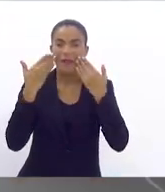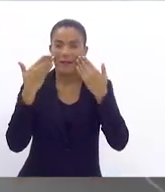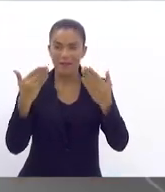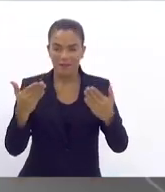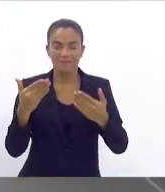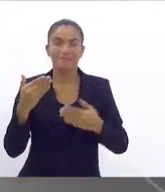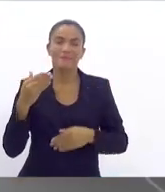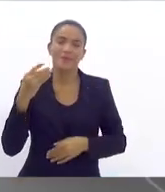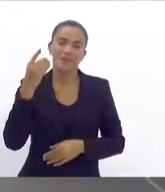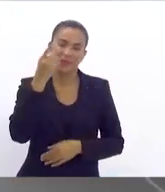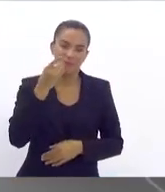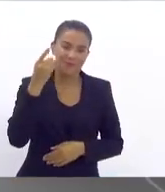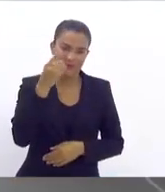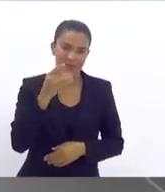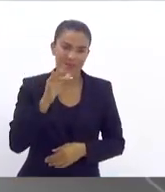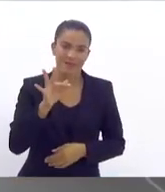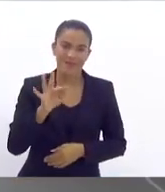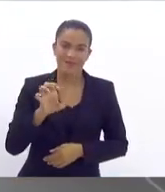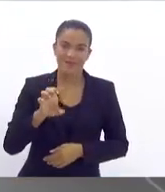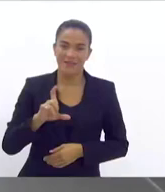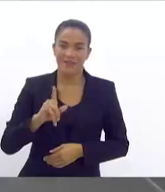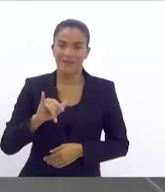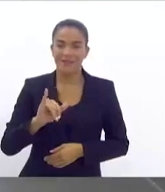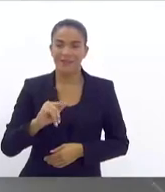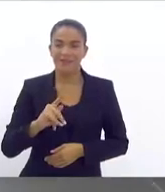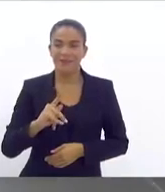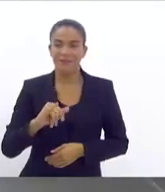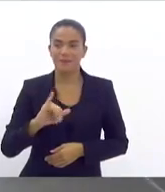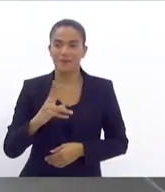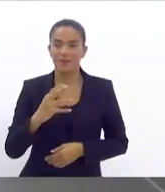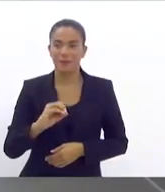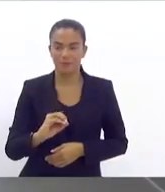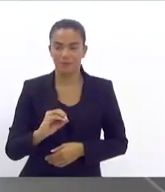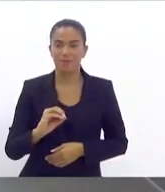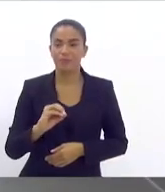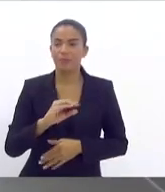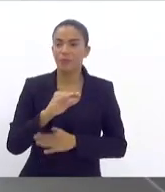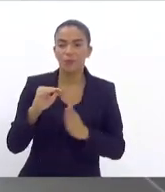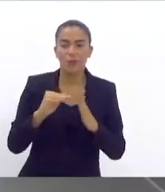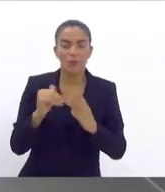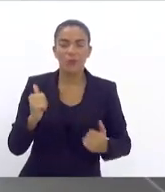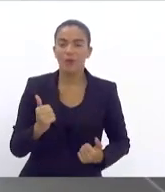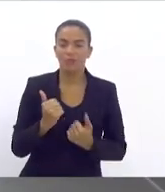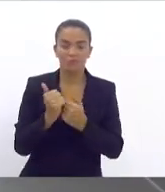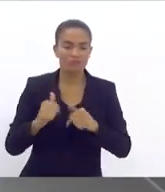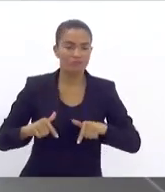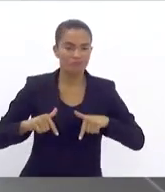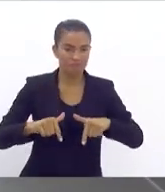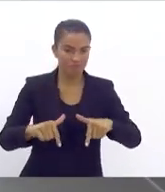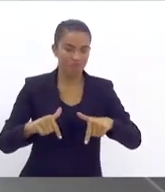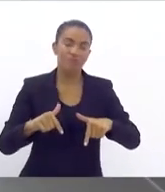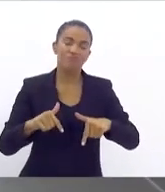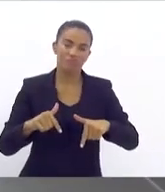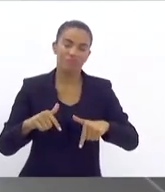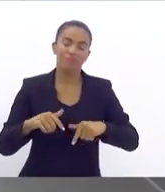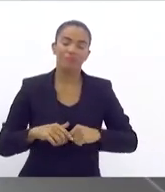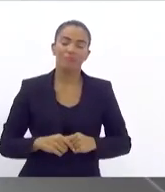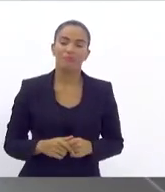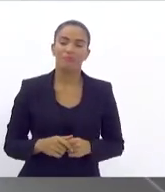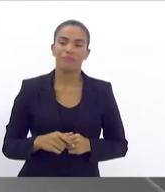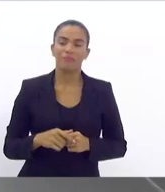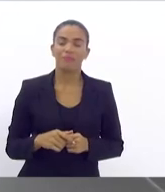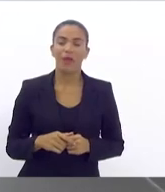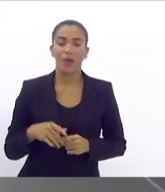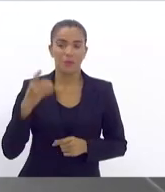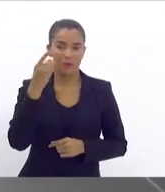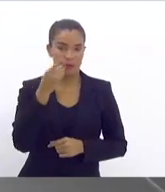deputado Filipinho Raves, né, e aqui novamente reitero total apoio à iniciativa do deputado Guilherme de